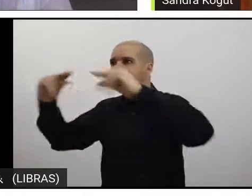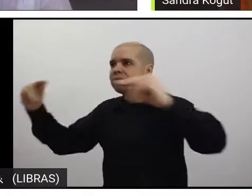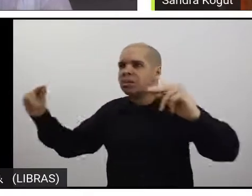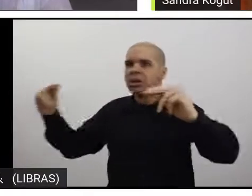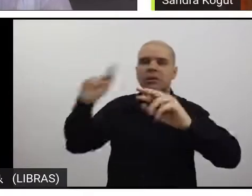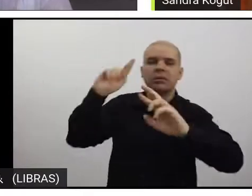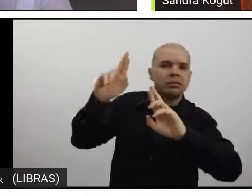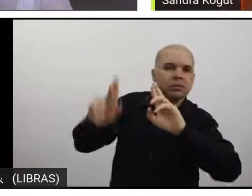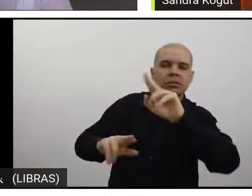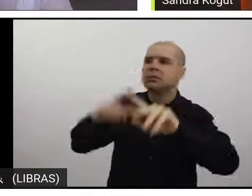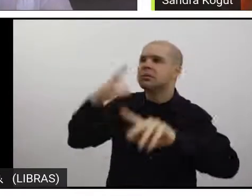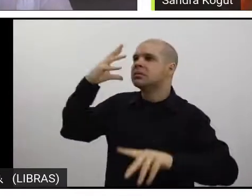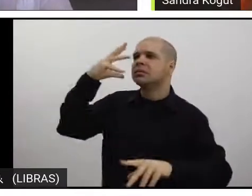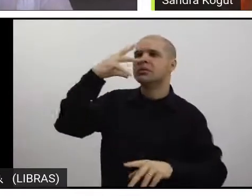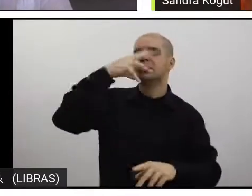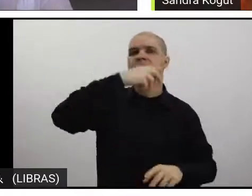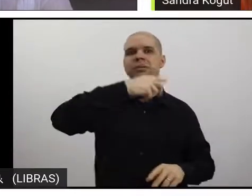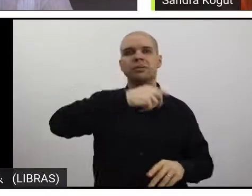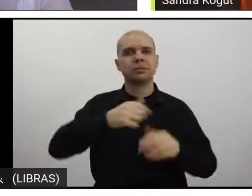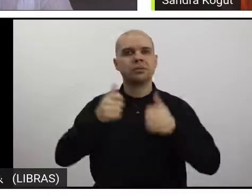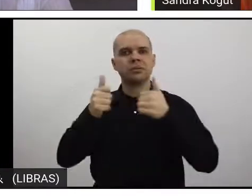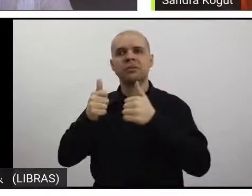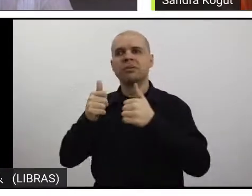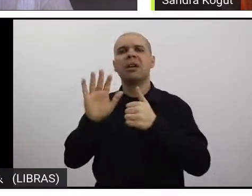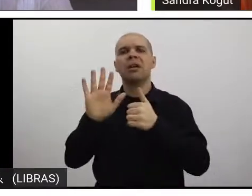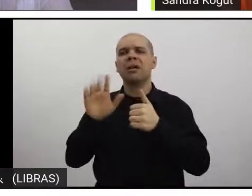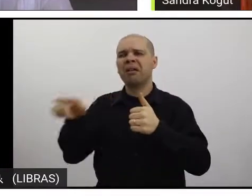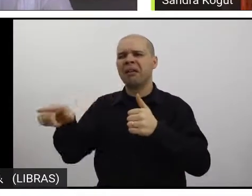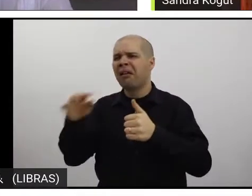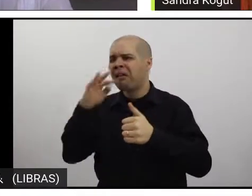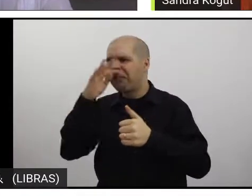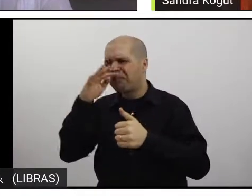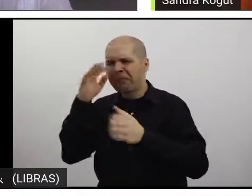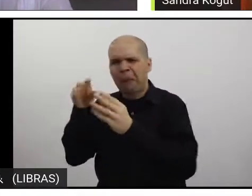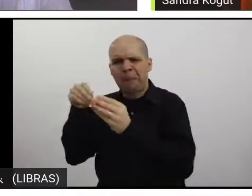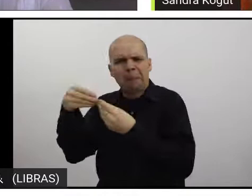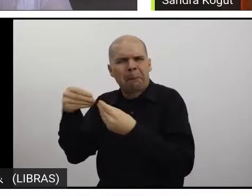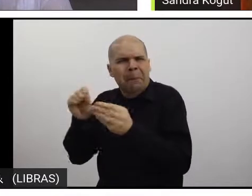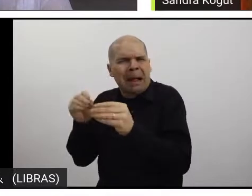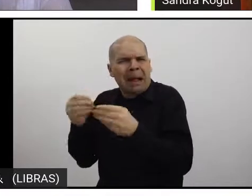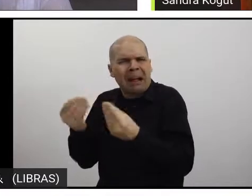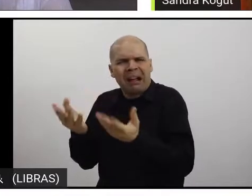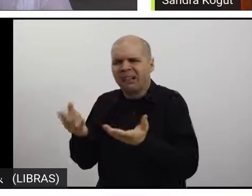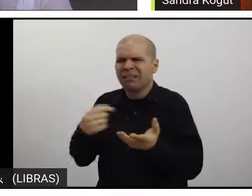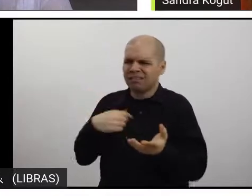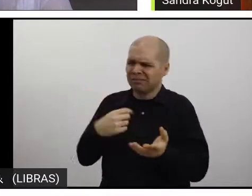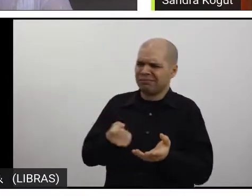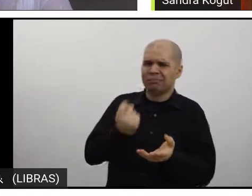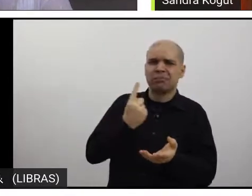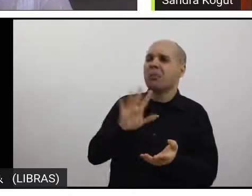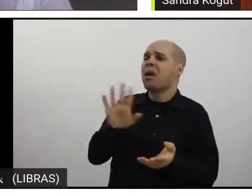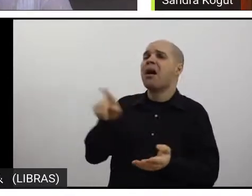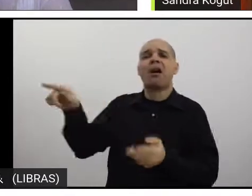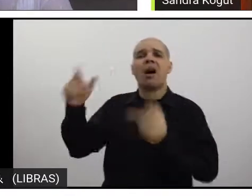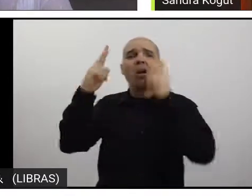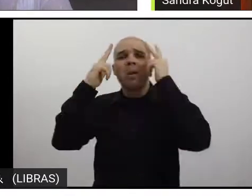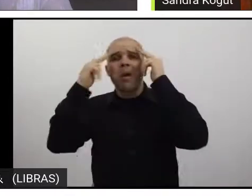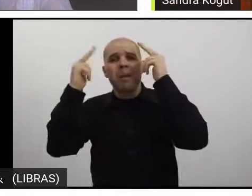coisas eram, dependia muito mais do que você queria que elas fossem do que um valor absoluto que elas carregassem,